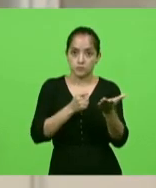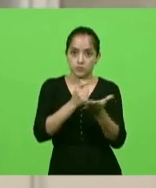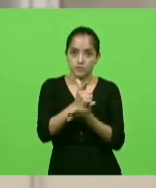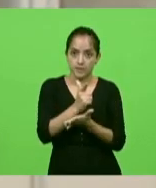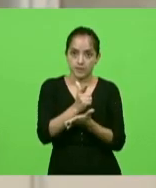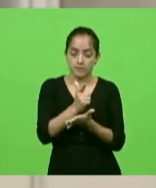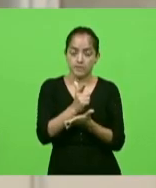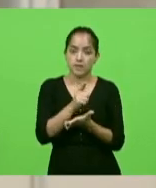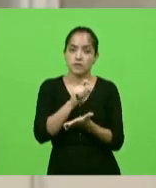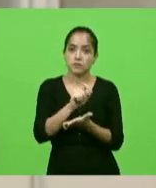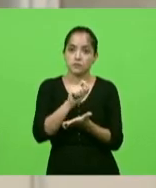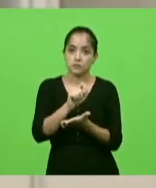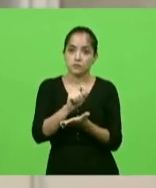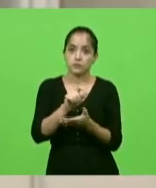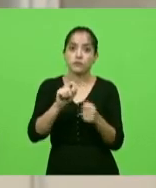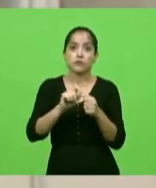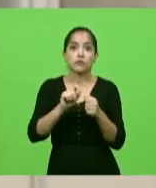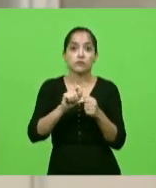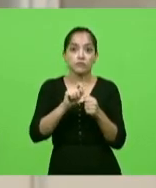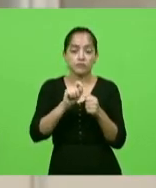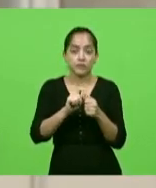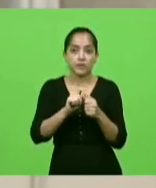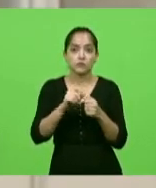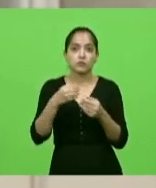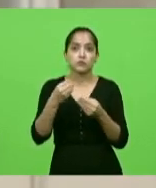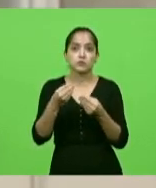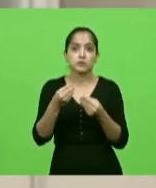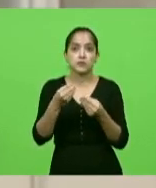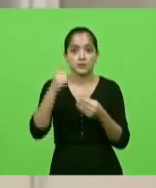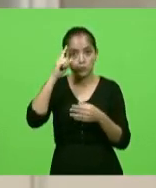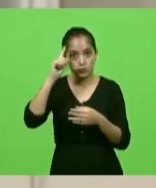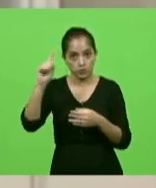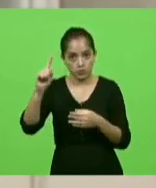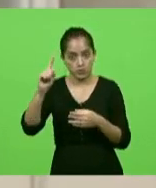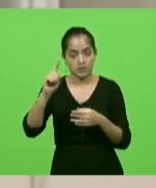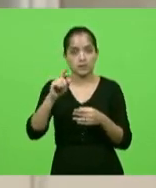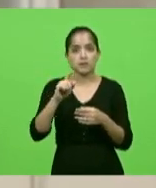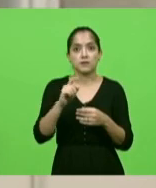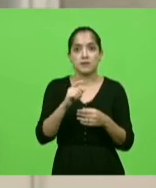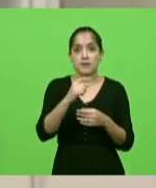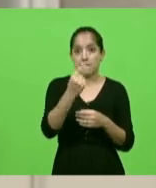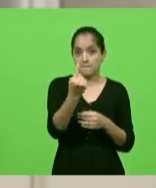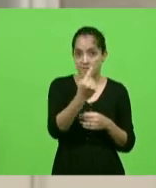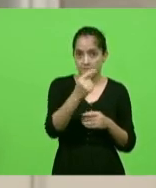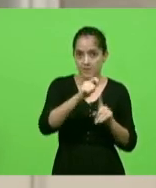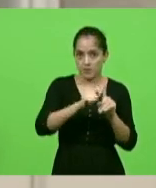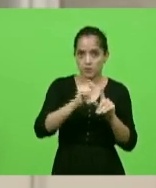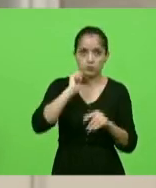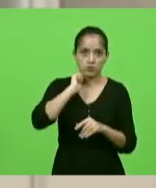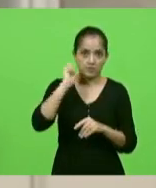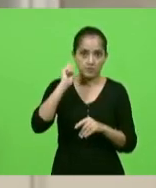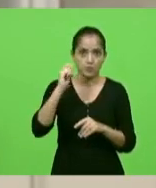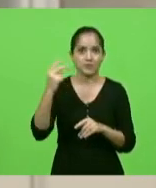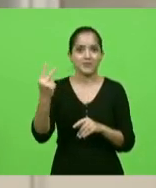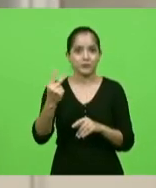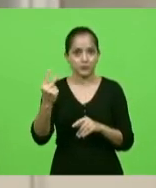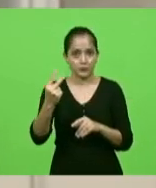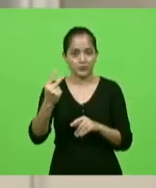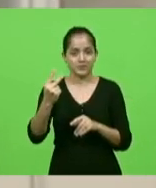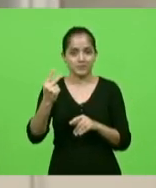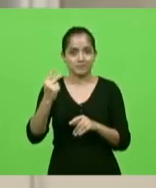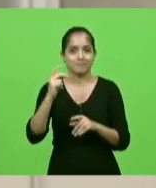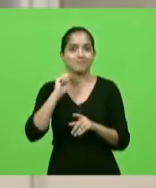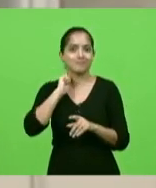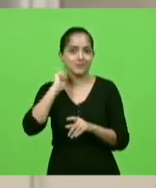pagamentos foram realizados respectivamente nas datas de primeiro de abril e dois e